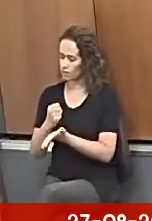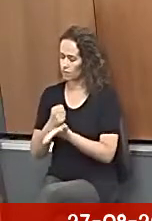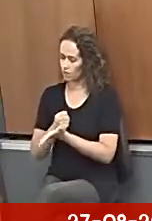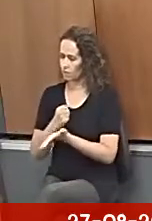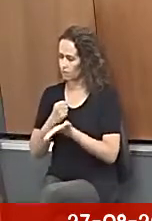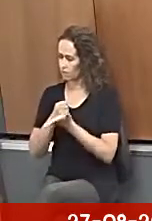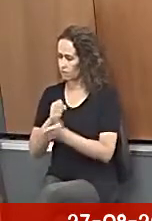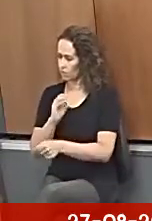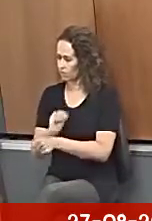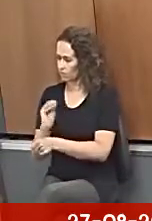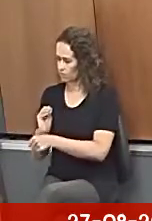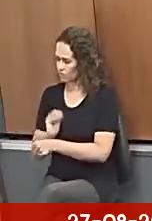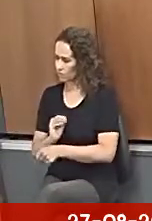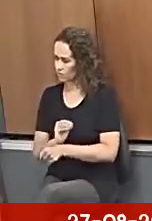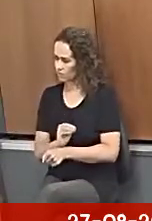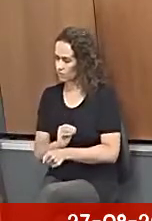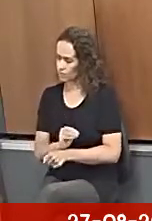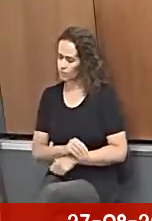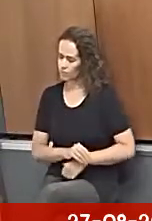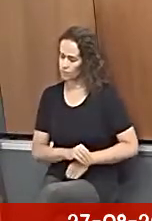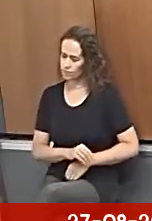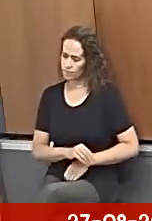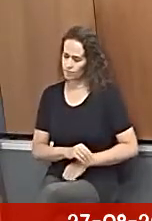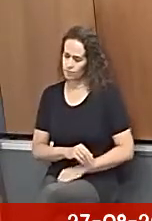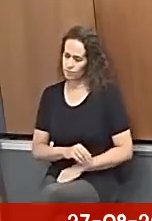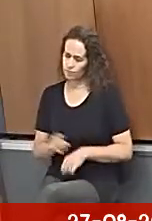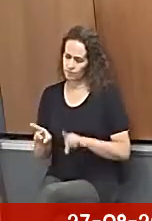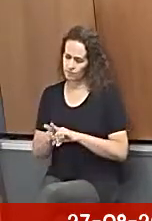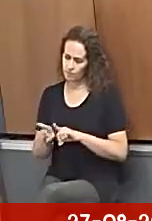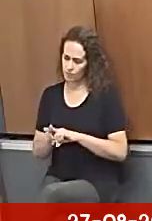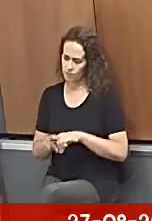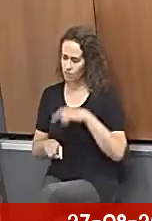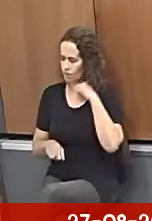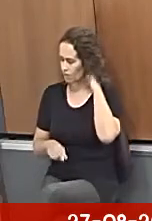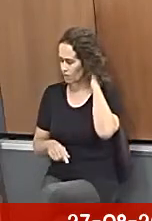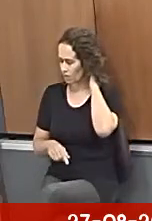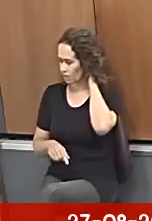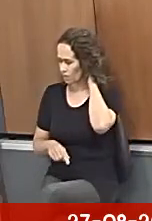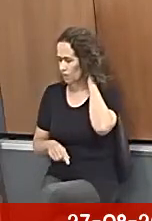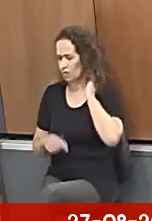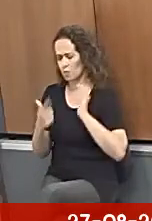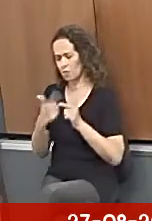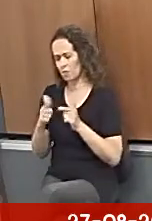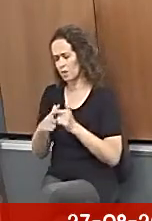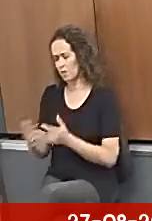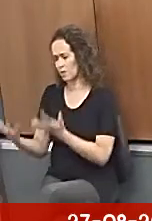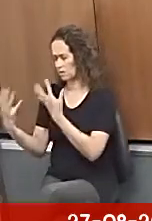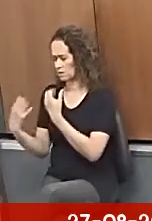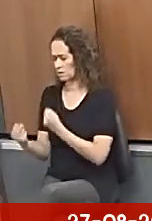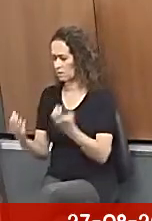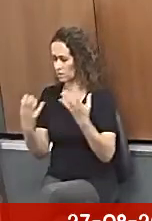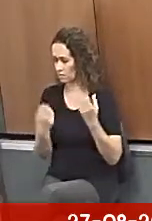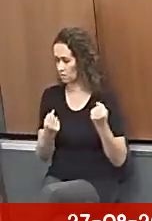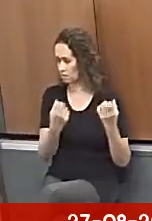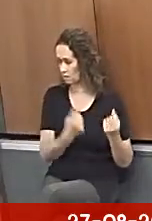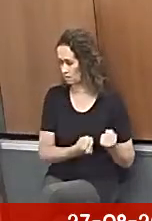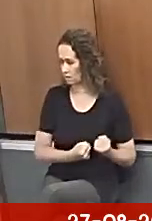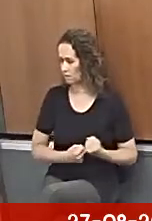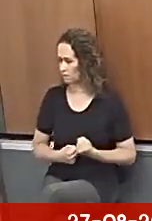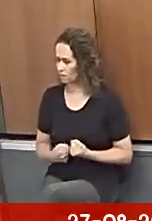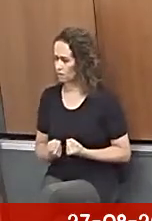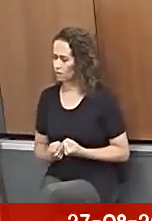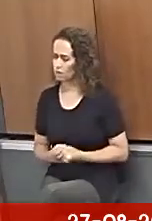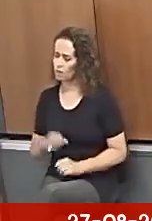do da causa deles de aceitação e se chamou a atenção da copa do brasil que realiza um